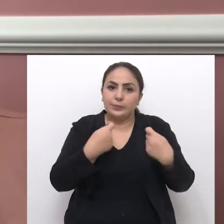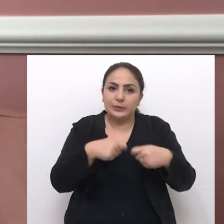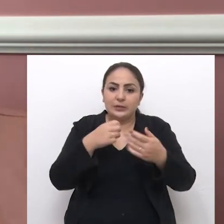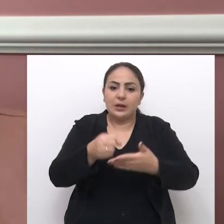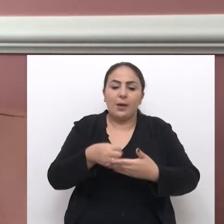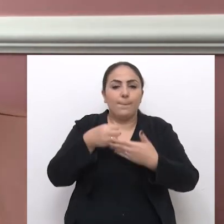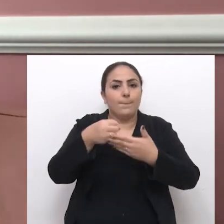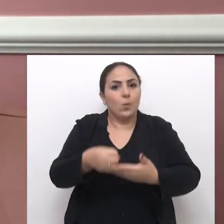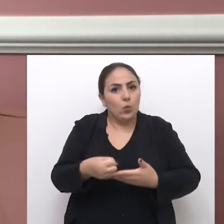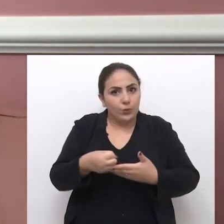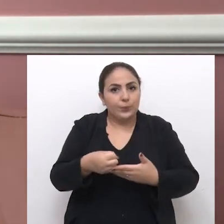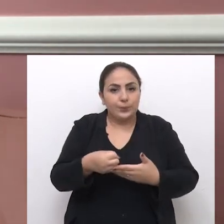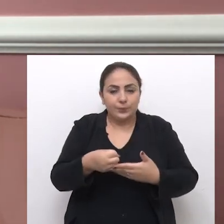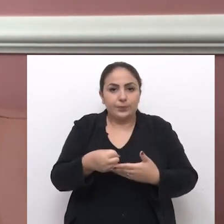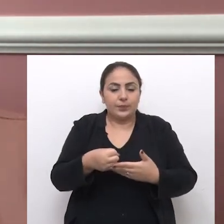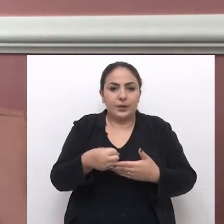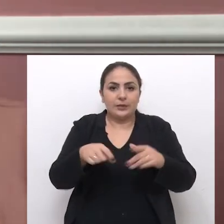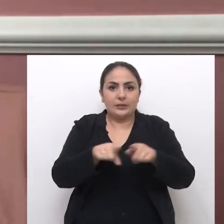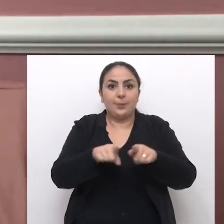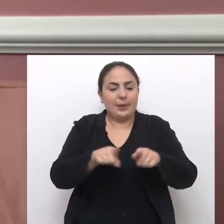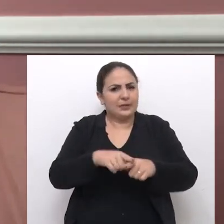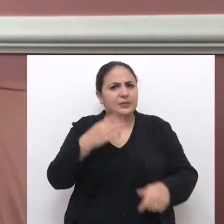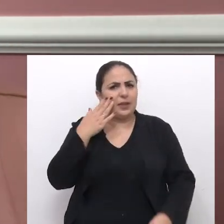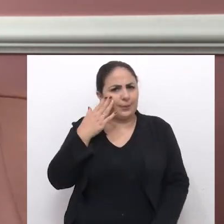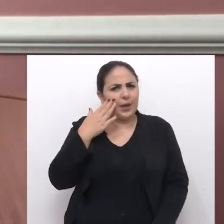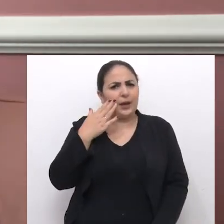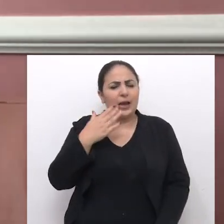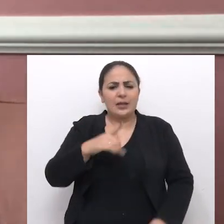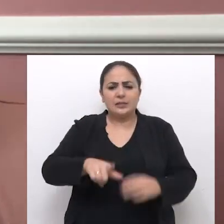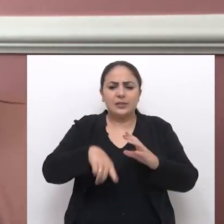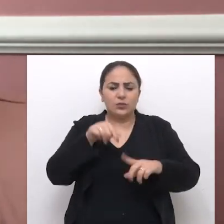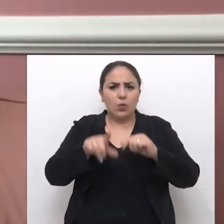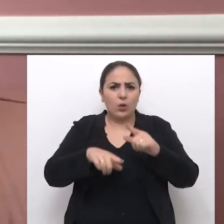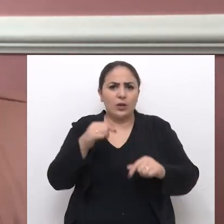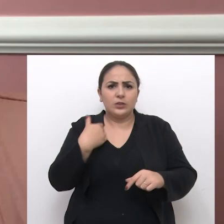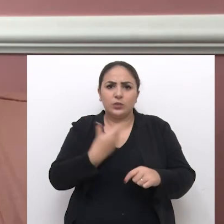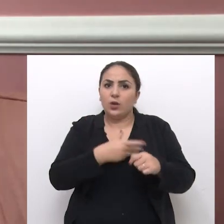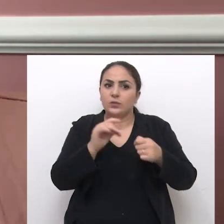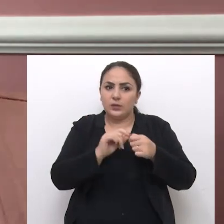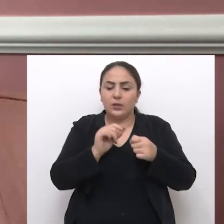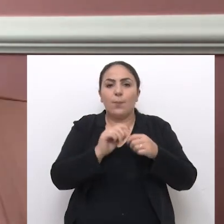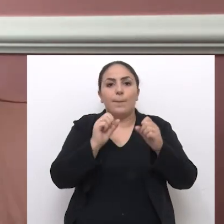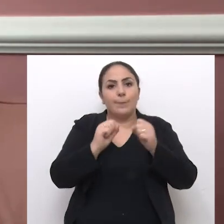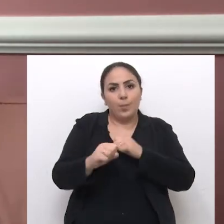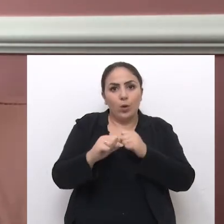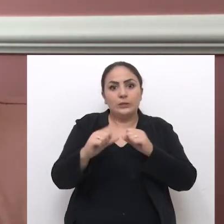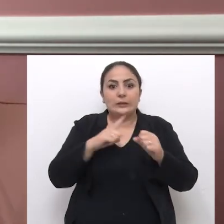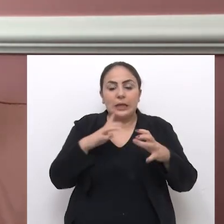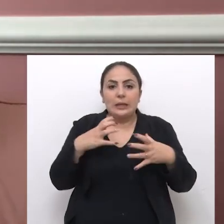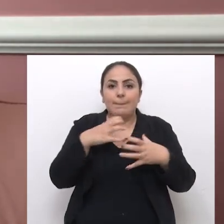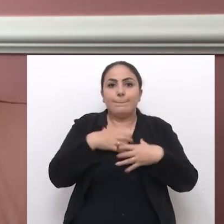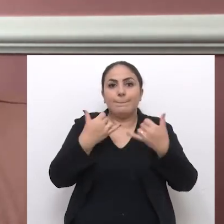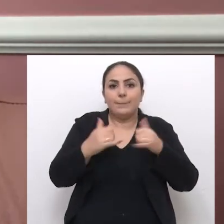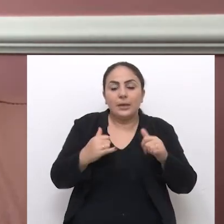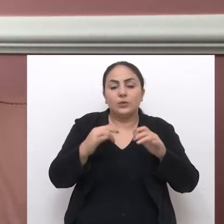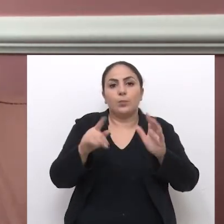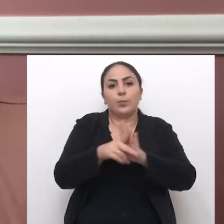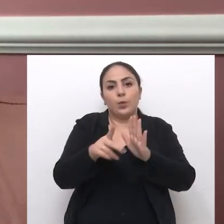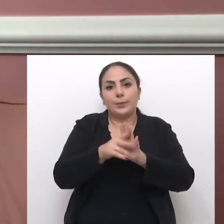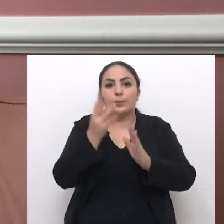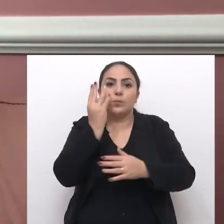gente precisa desse suporte, né, saber que as escolhas que a gente faz, elas podem ter impacto